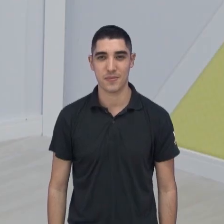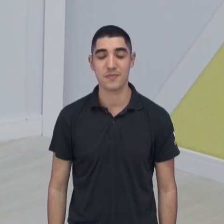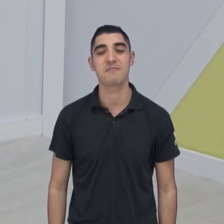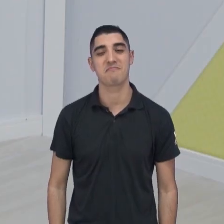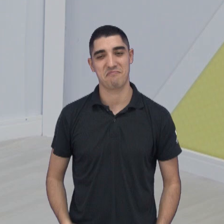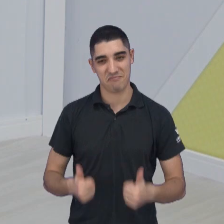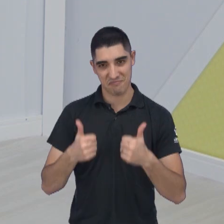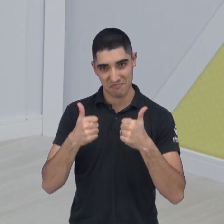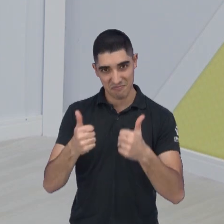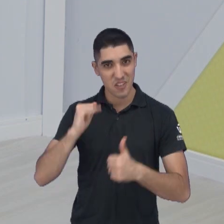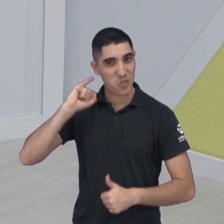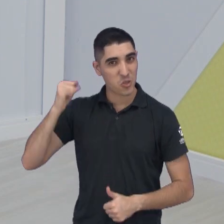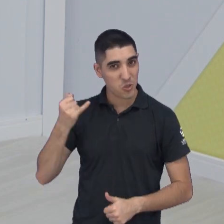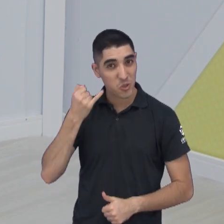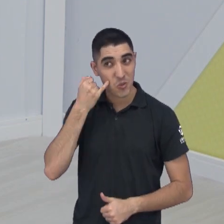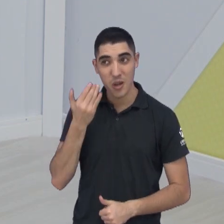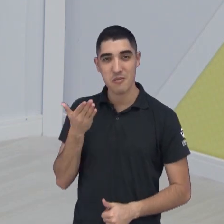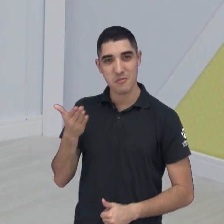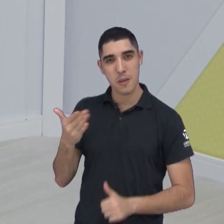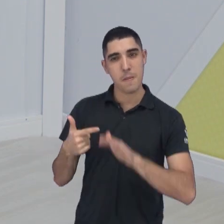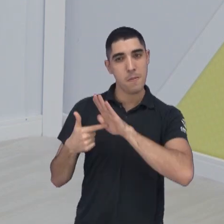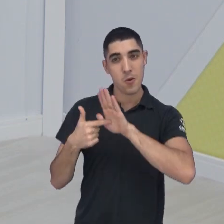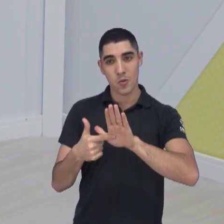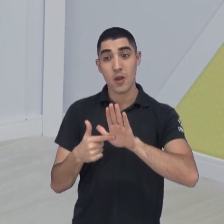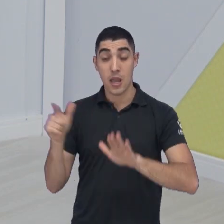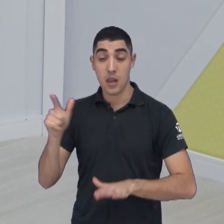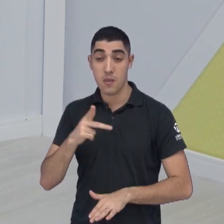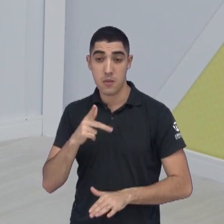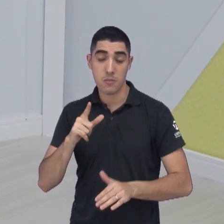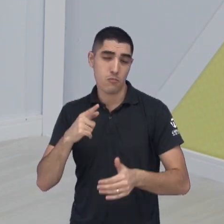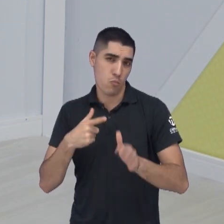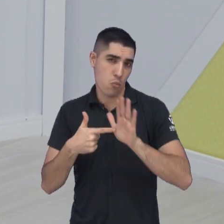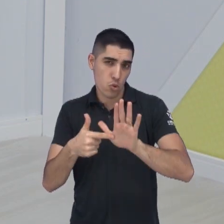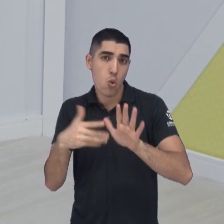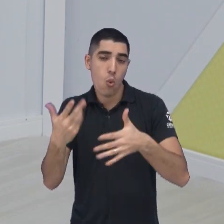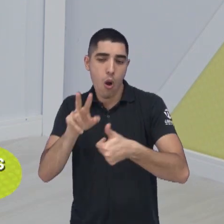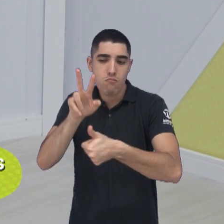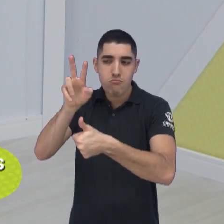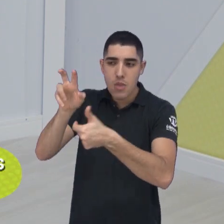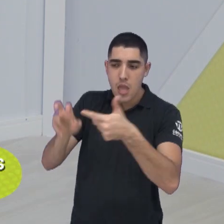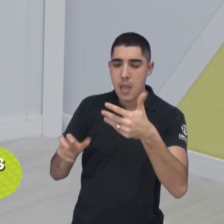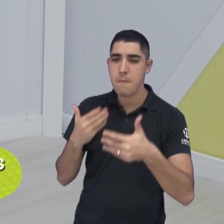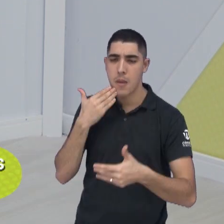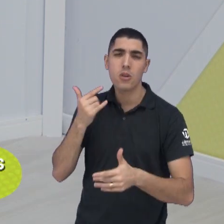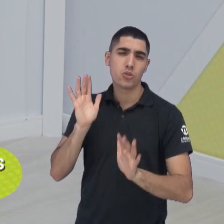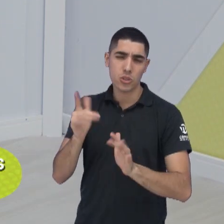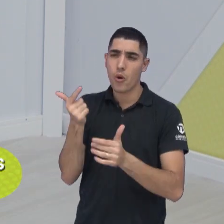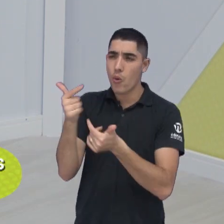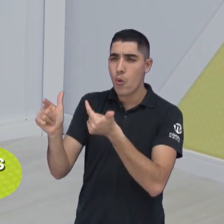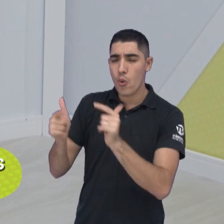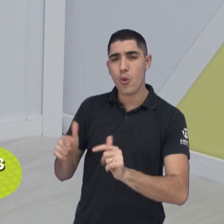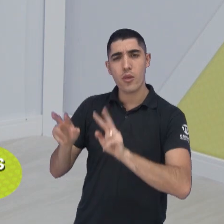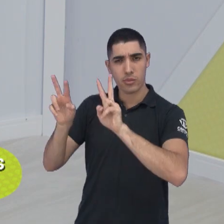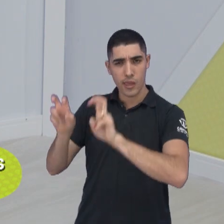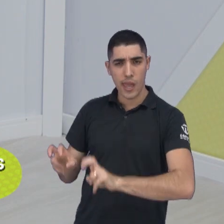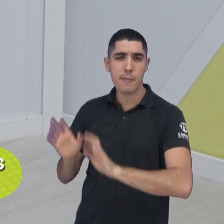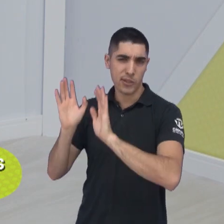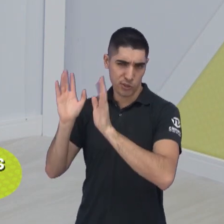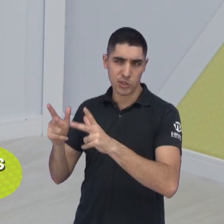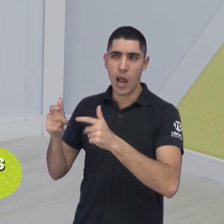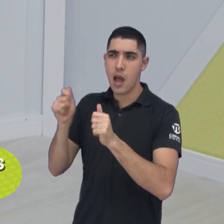Valeu, Joãozinho, trazendo aí as informações. Ele pescou ali o que de melhor foi dito nessa coletiva. Teve mais assuntos abordados ali, tanto